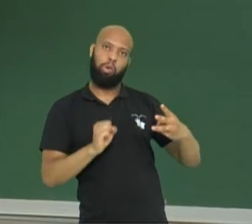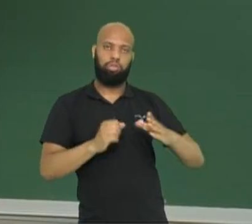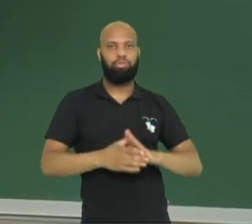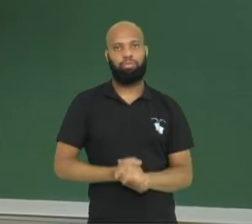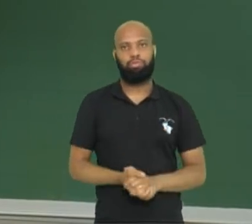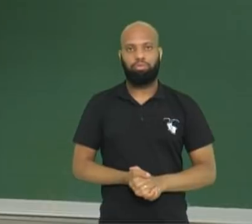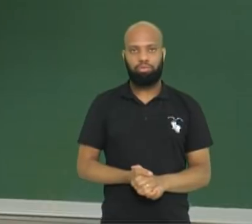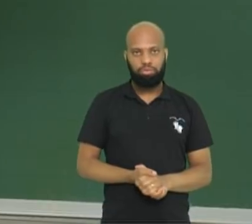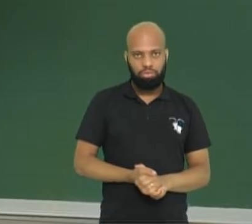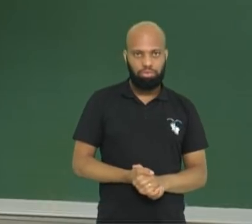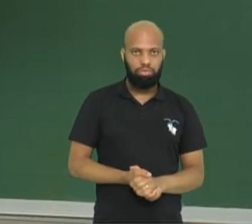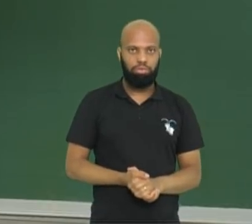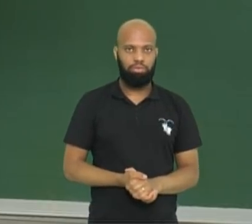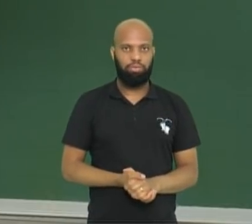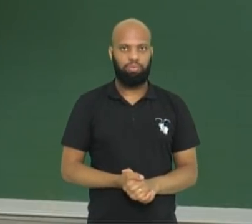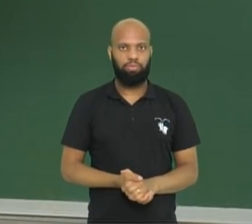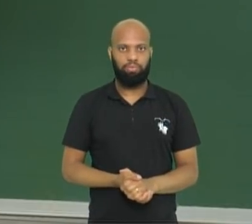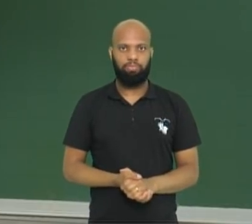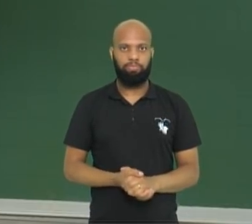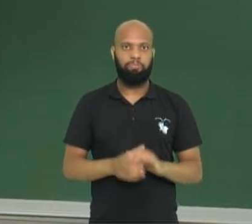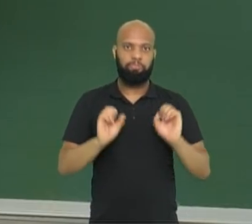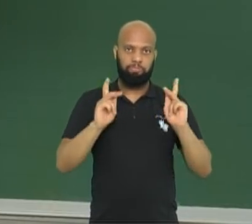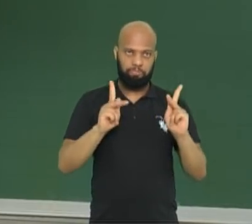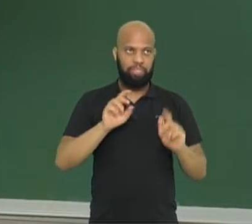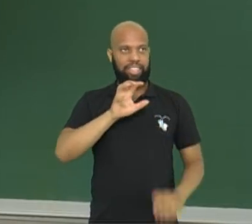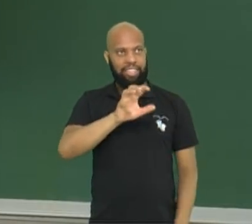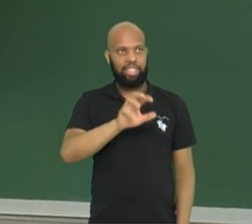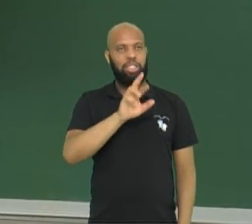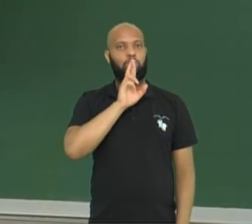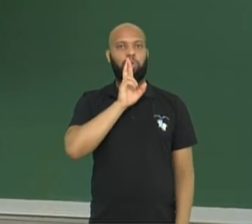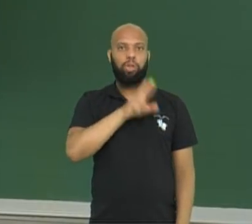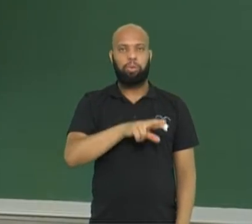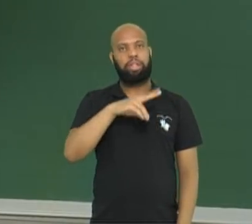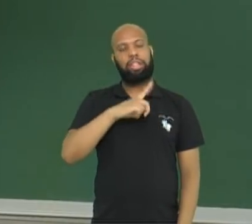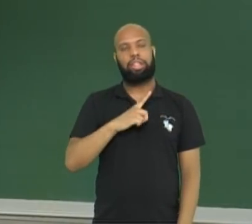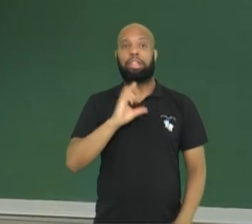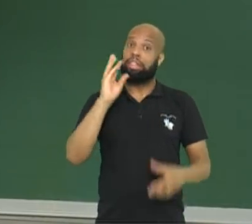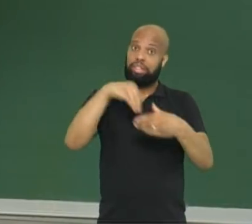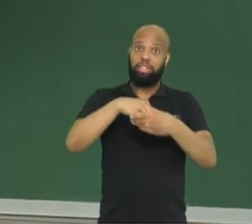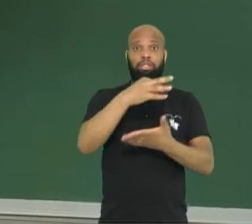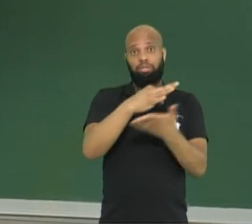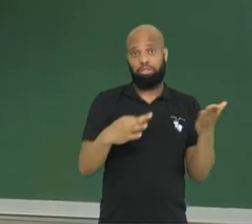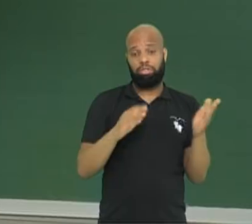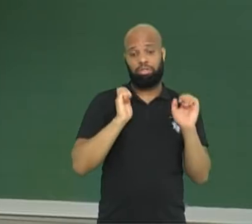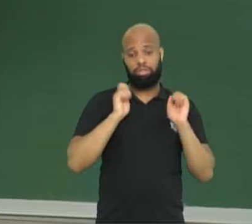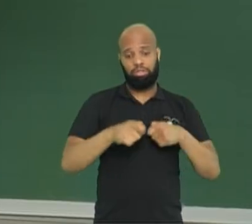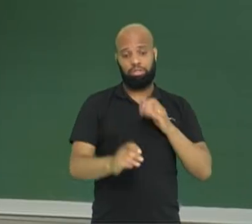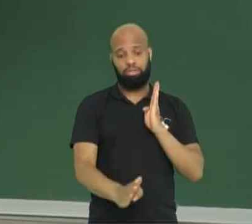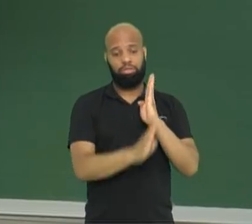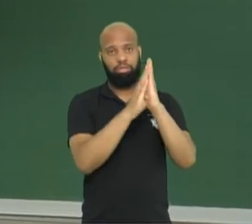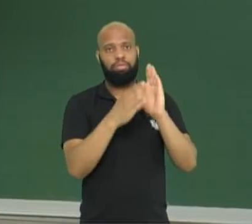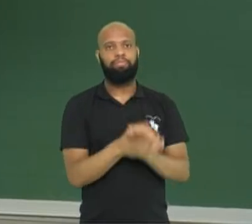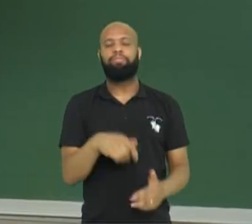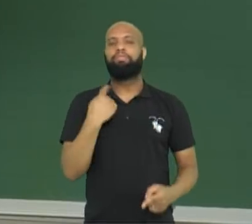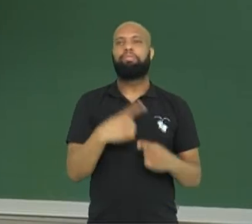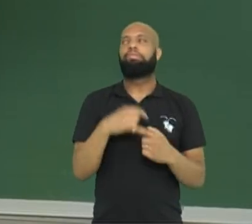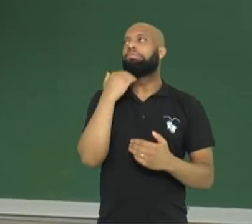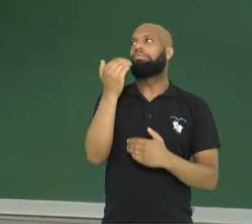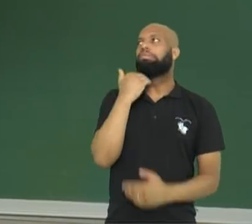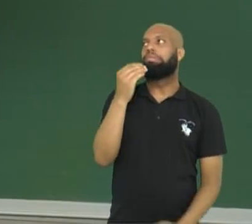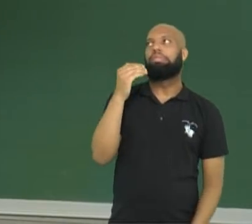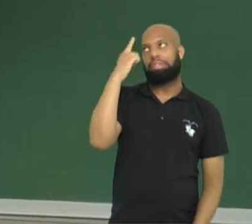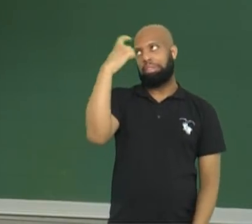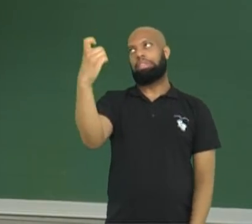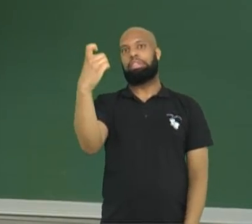né, o caos aconteceu. Então, isso é a informação que nós podemos retirar do texto, né? Não adianta eu